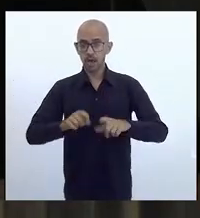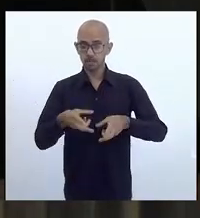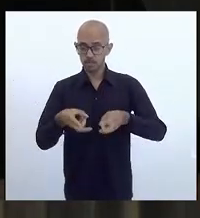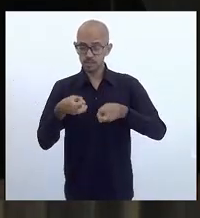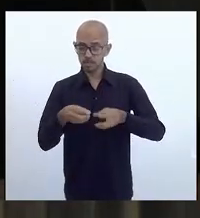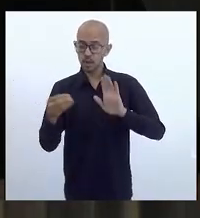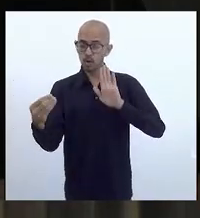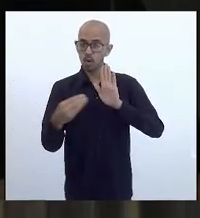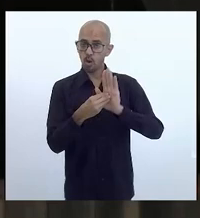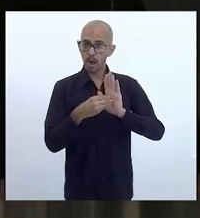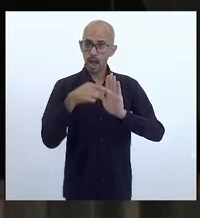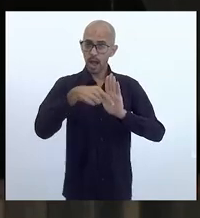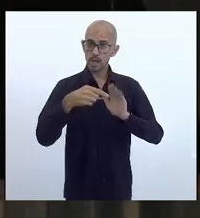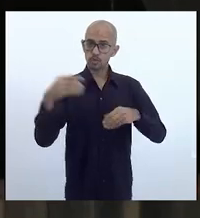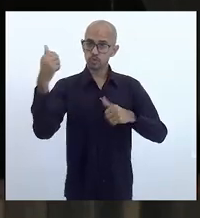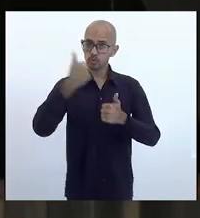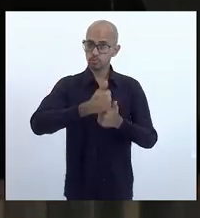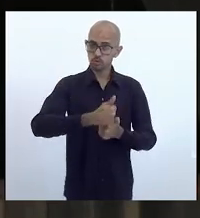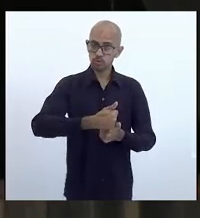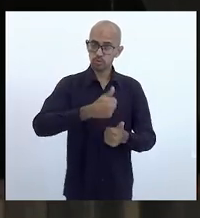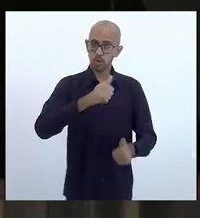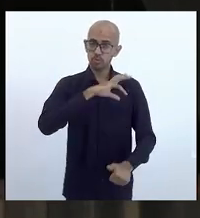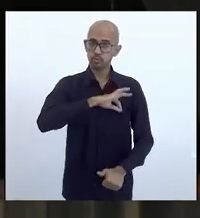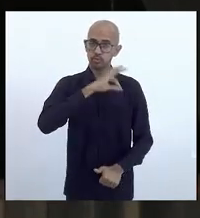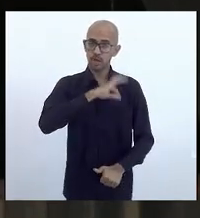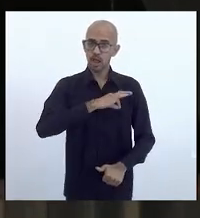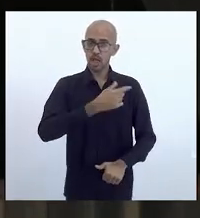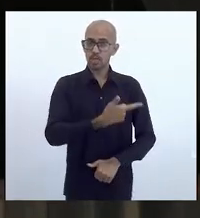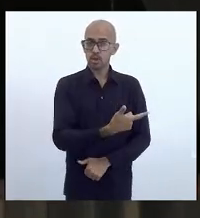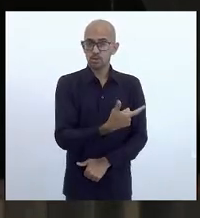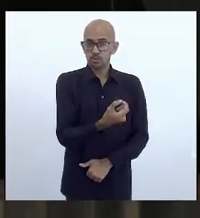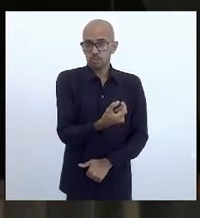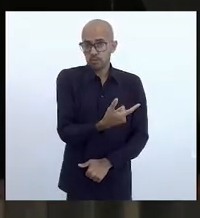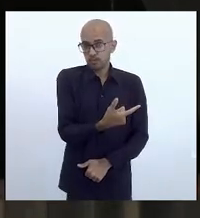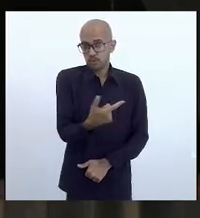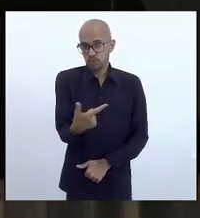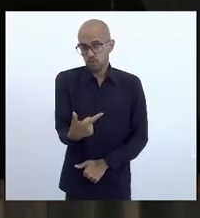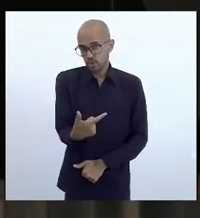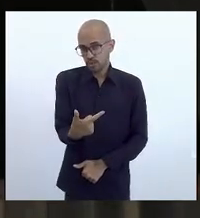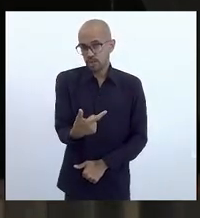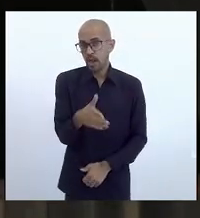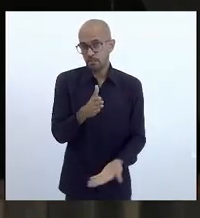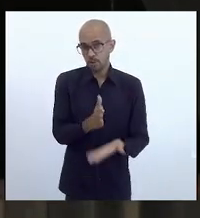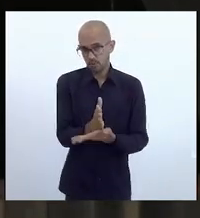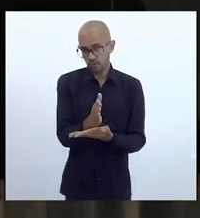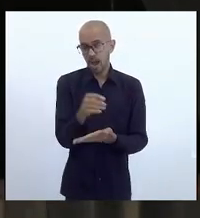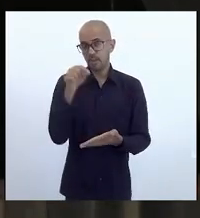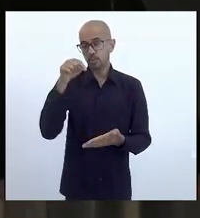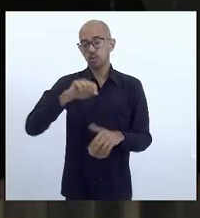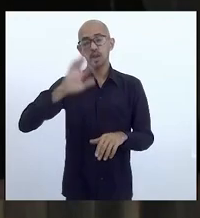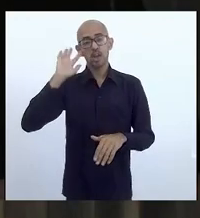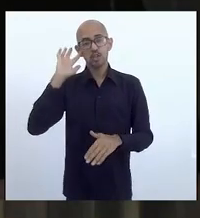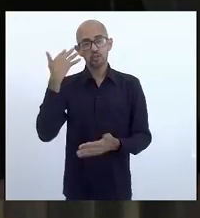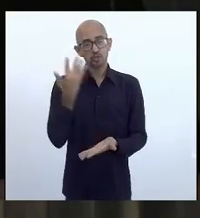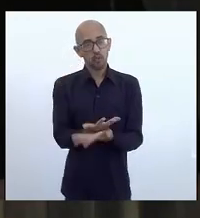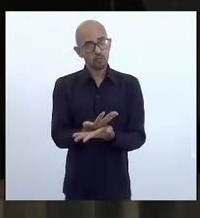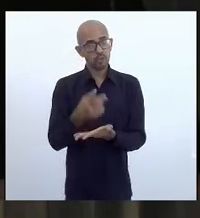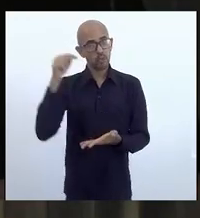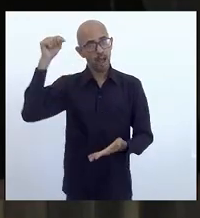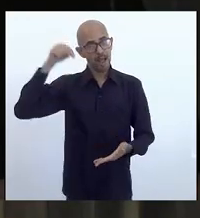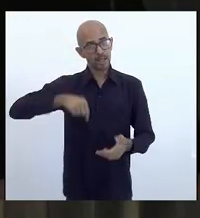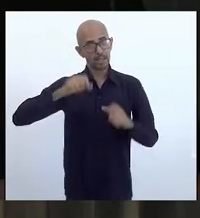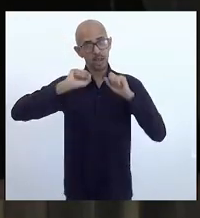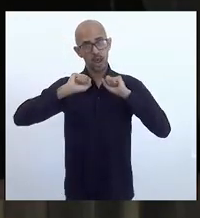consideração da reposição salarial de 2022, aprovada, decidida nessa casa,